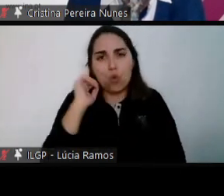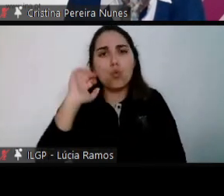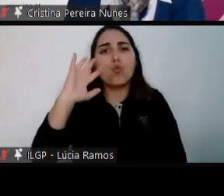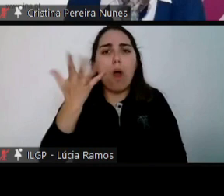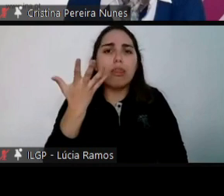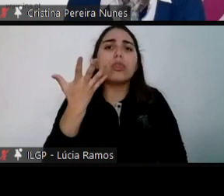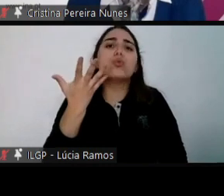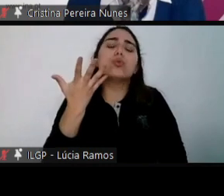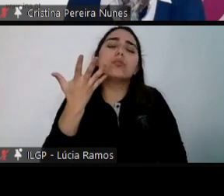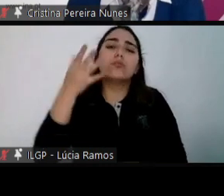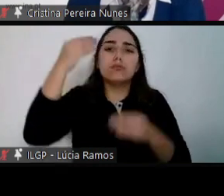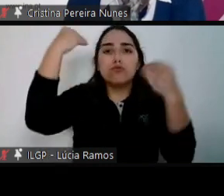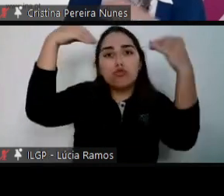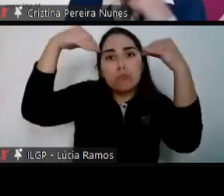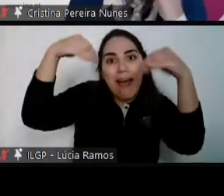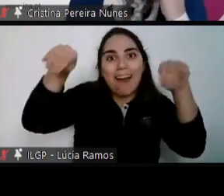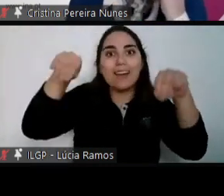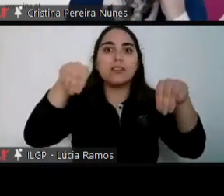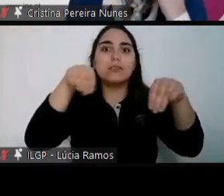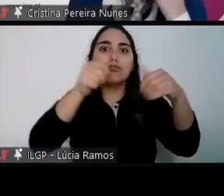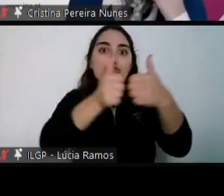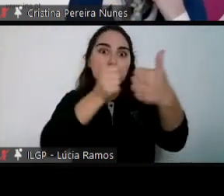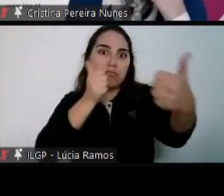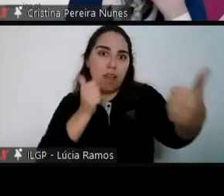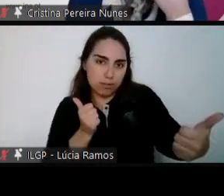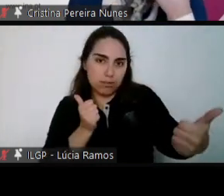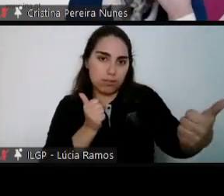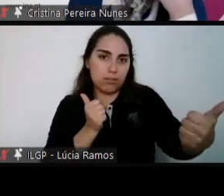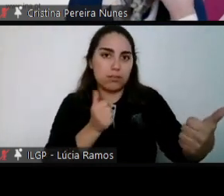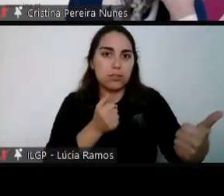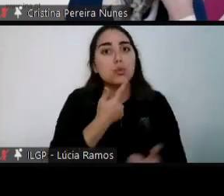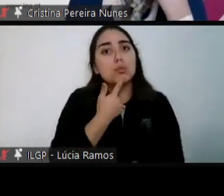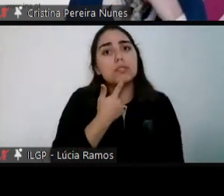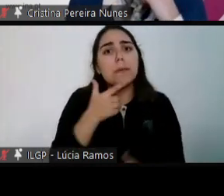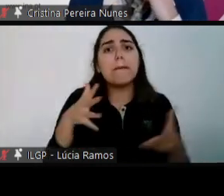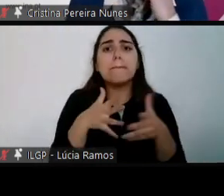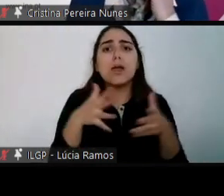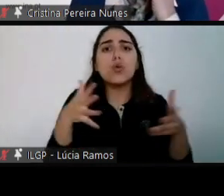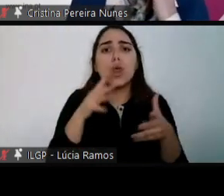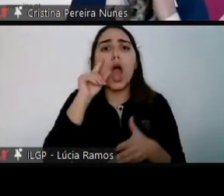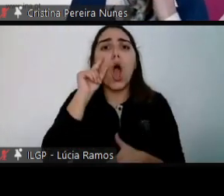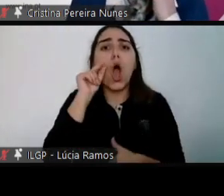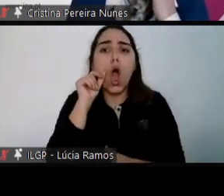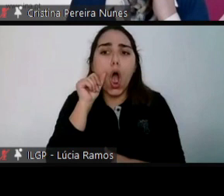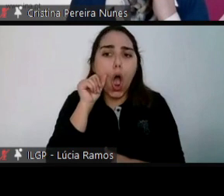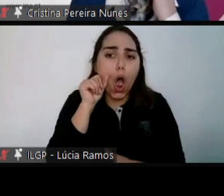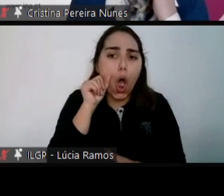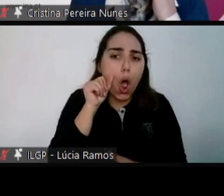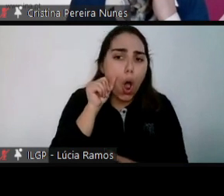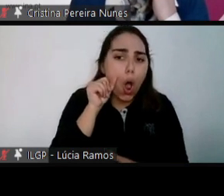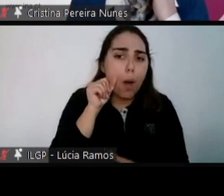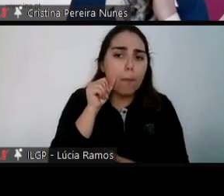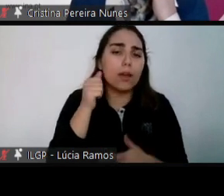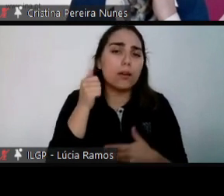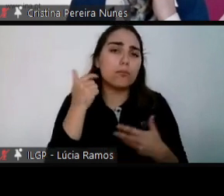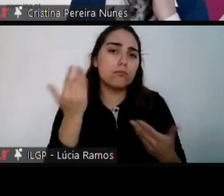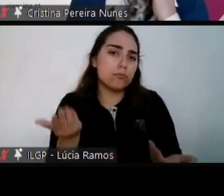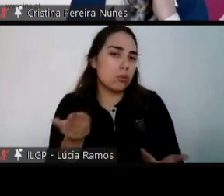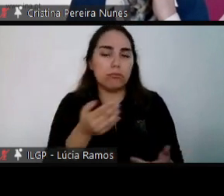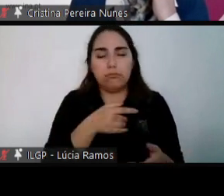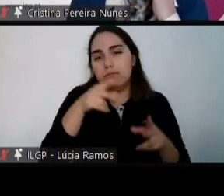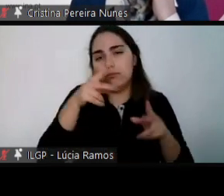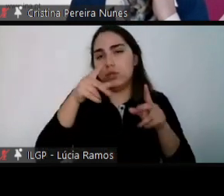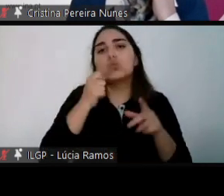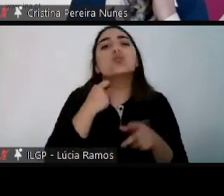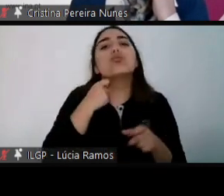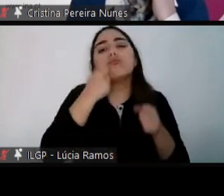que o público é maioritariamente feminino. Ponto final. Em todos os cursos que eu dou. Power BI inicial, Power BI avançado, Data Scientist, isso está a